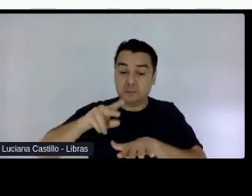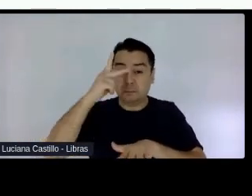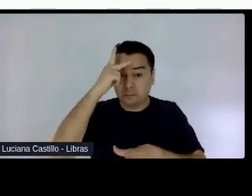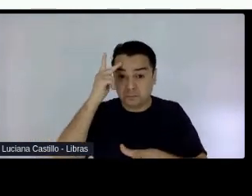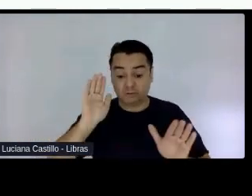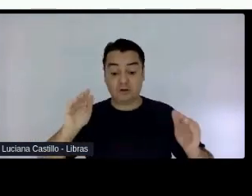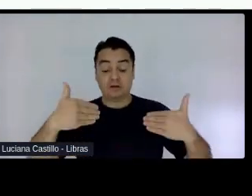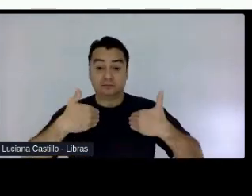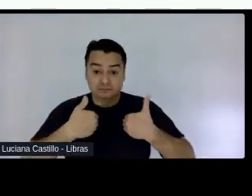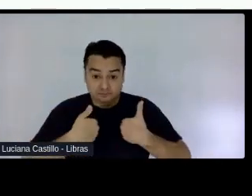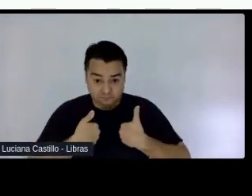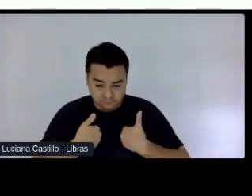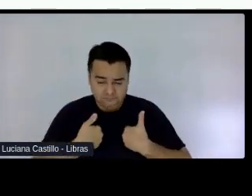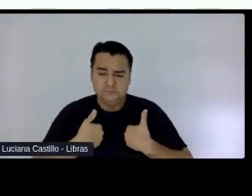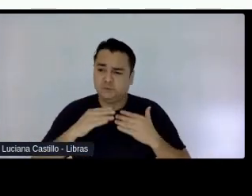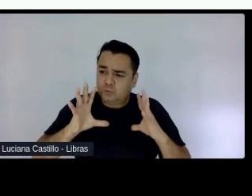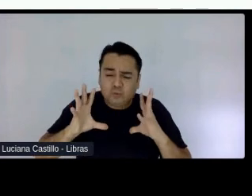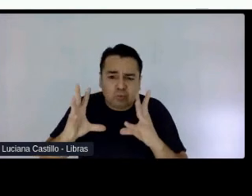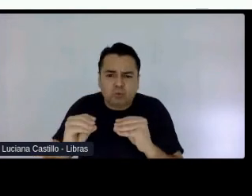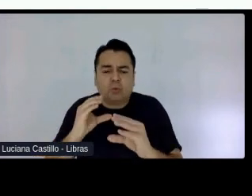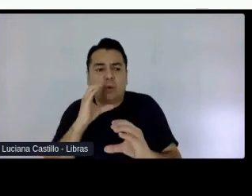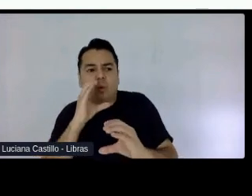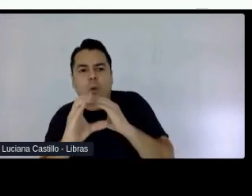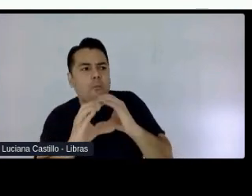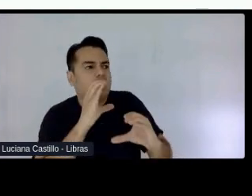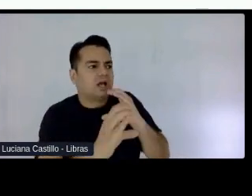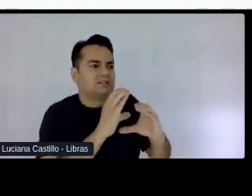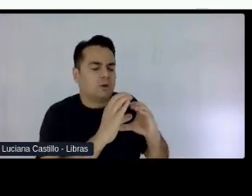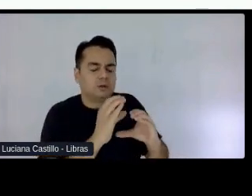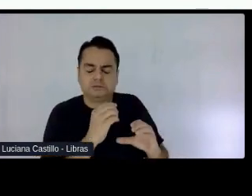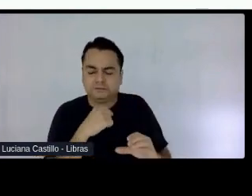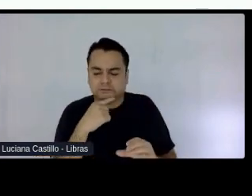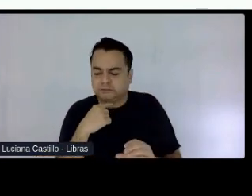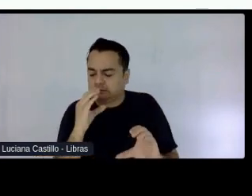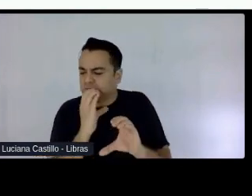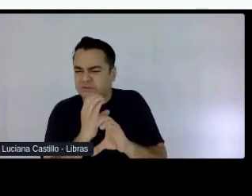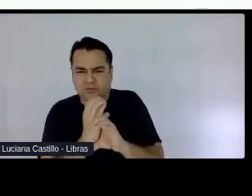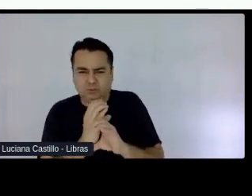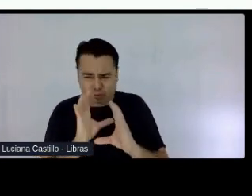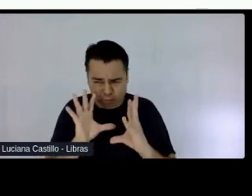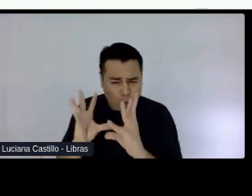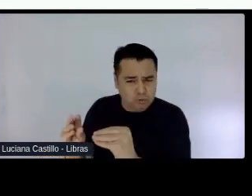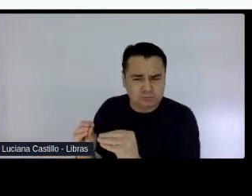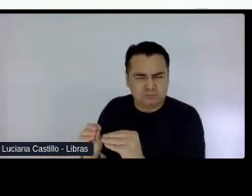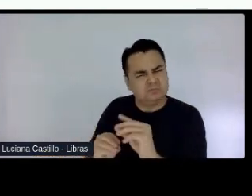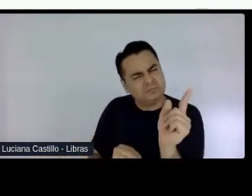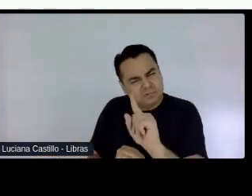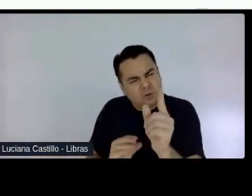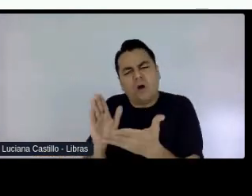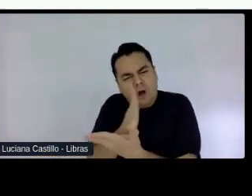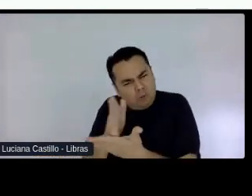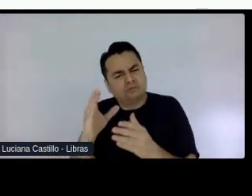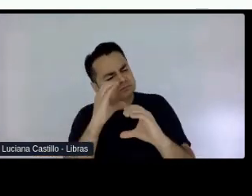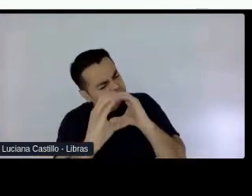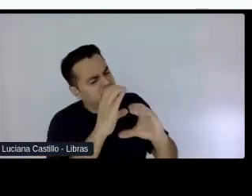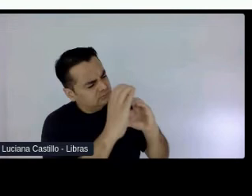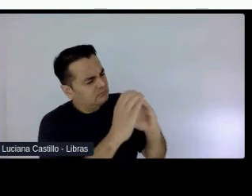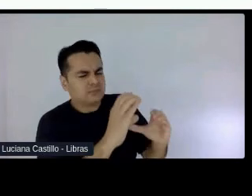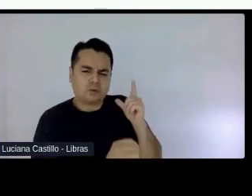tem dificuldade de se comunicar com outras pessoas e de se relacionar. Nem toda pessoa com autismo